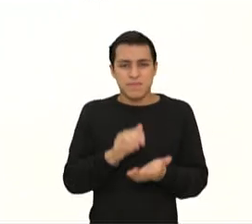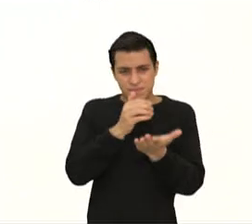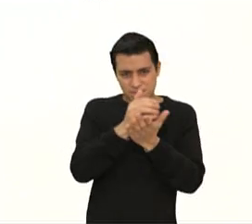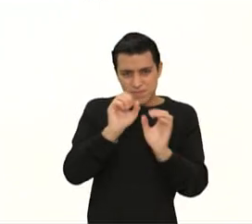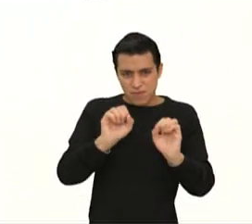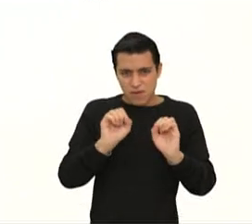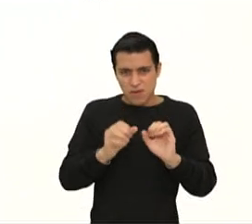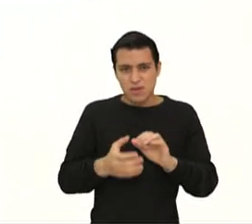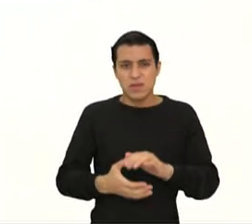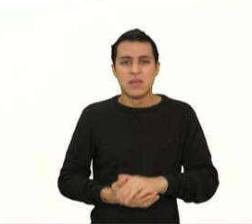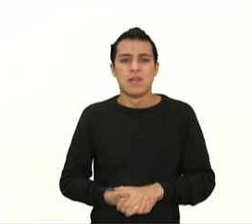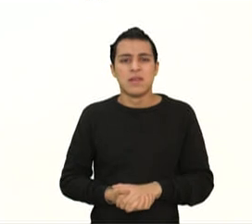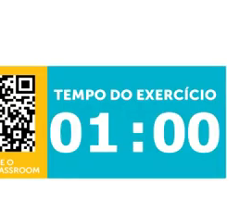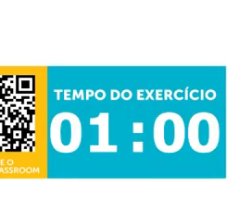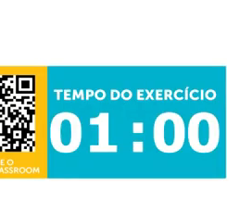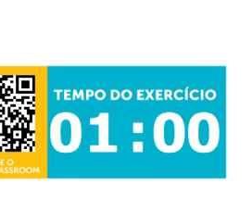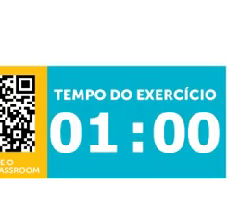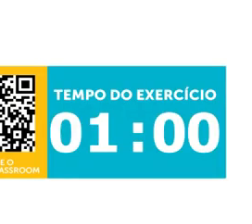começar.